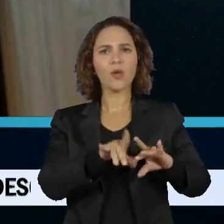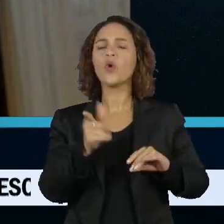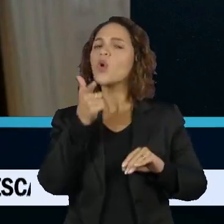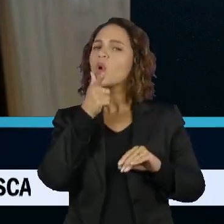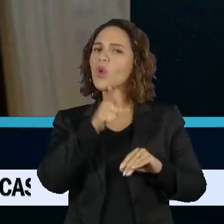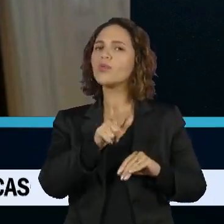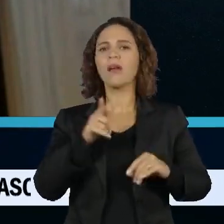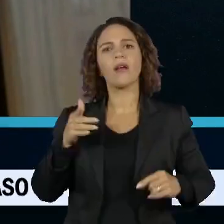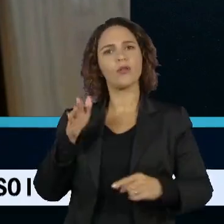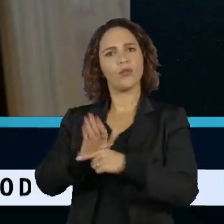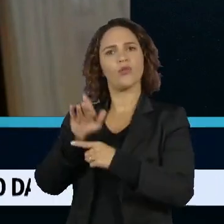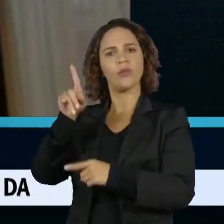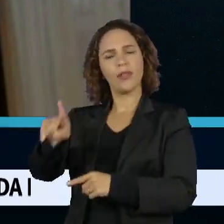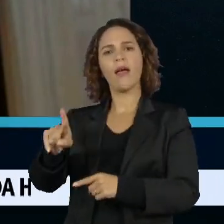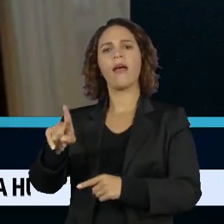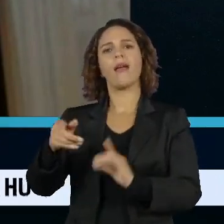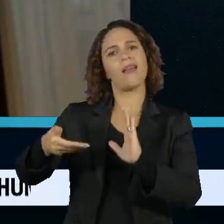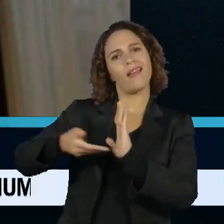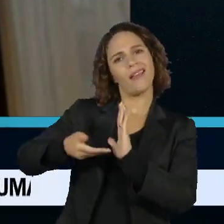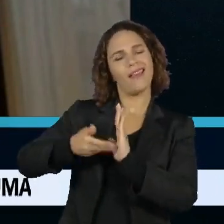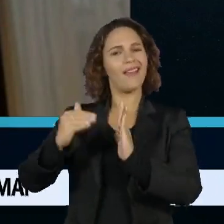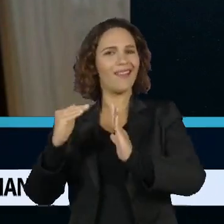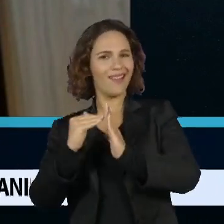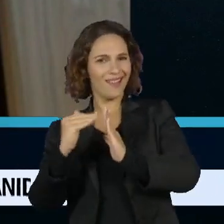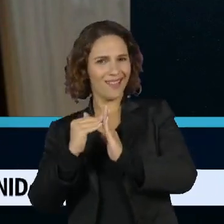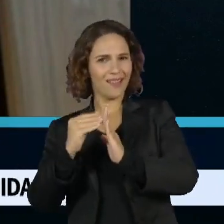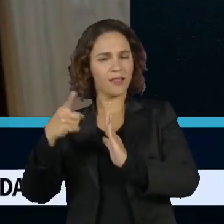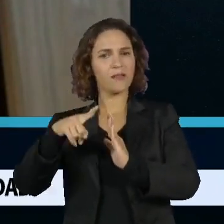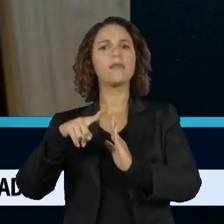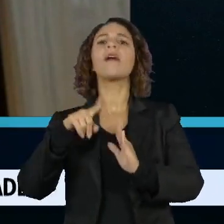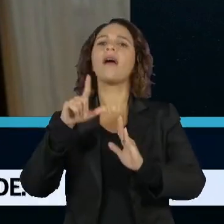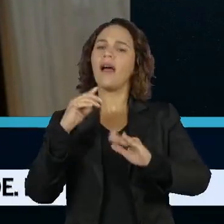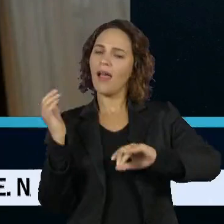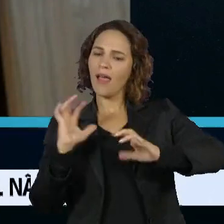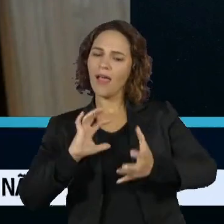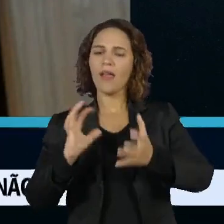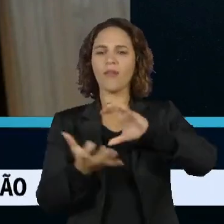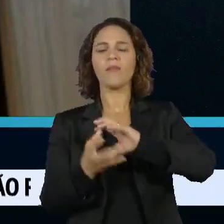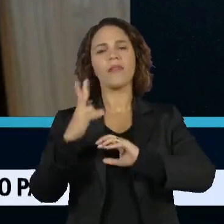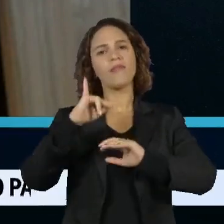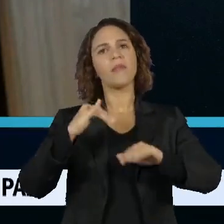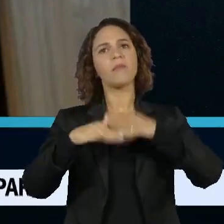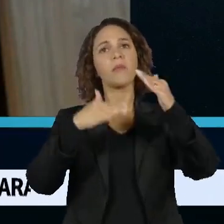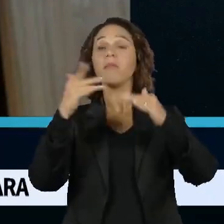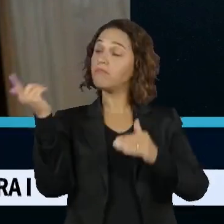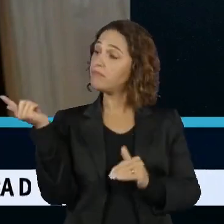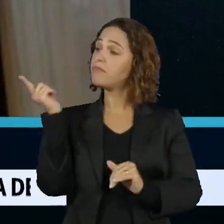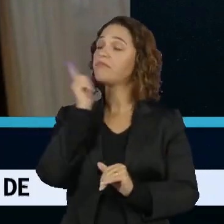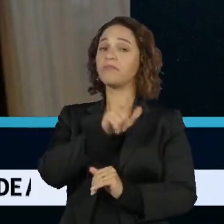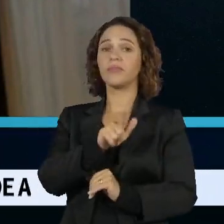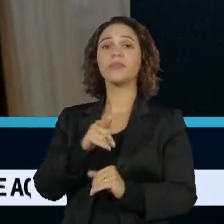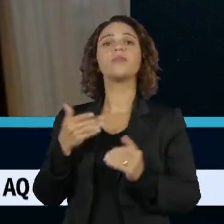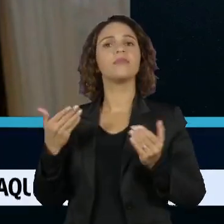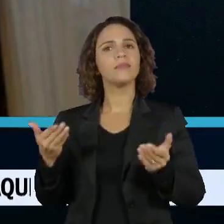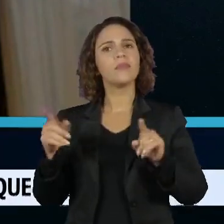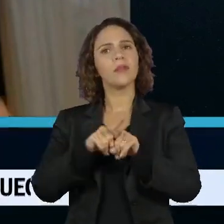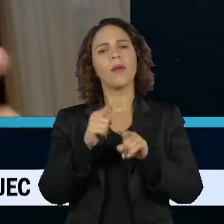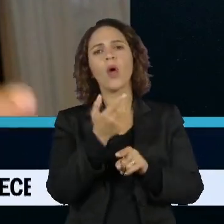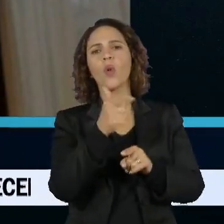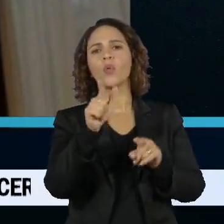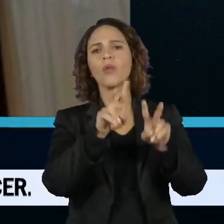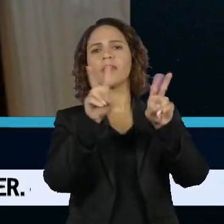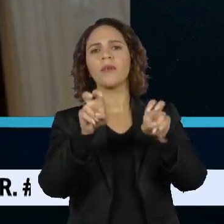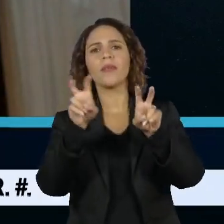para deputados e senadores, essa reforma vai avançar. E ela avançou, como avançou vários outros